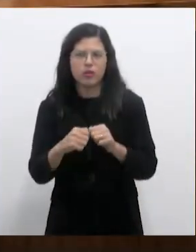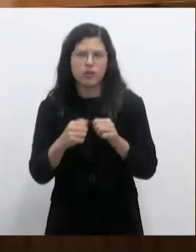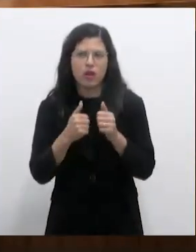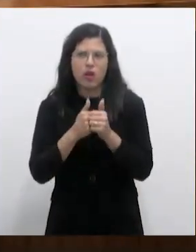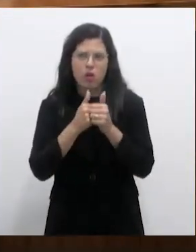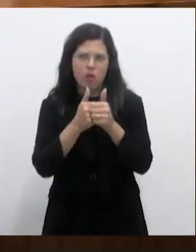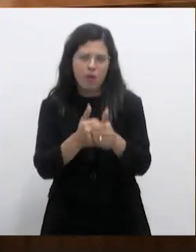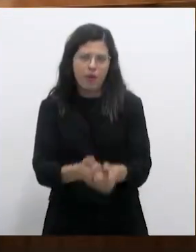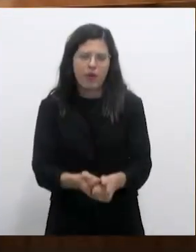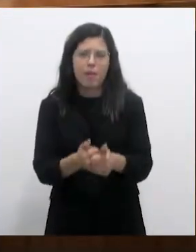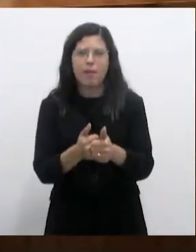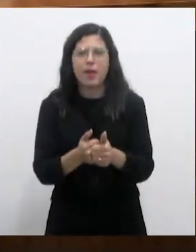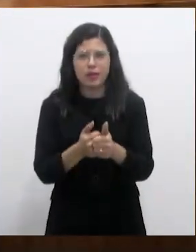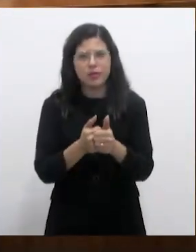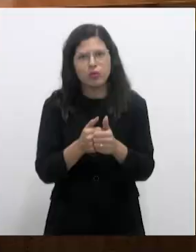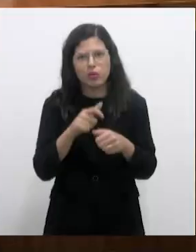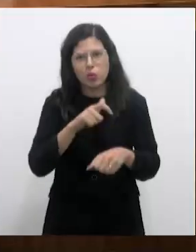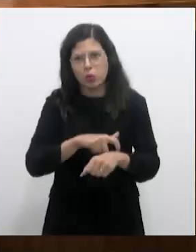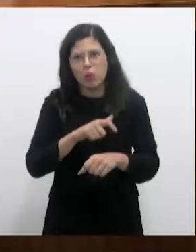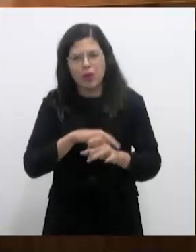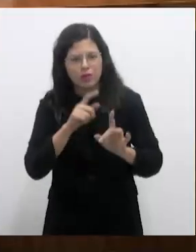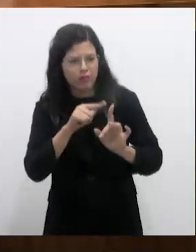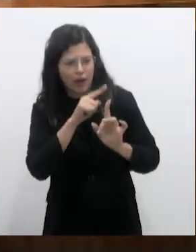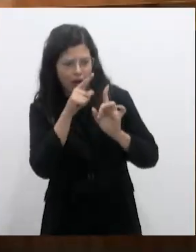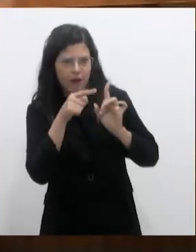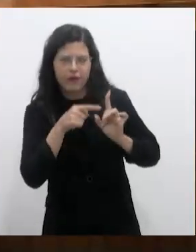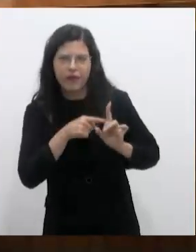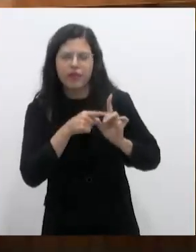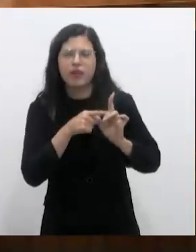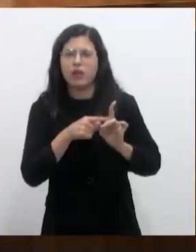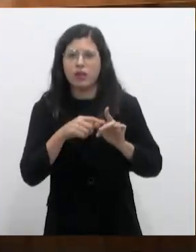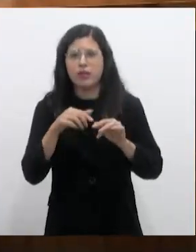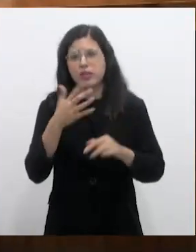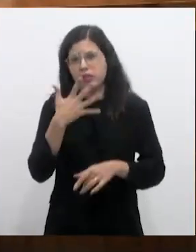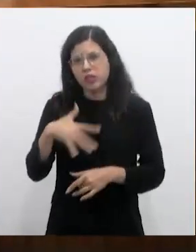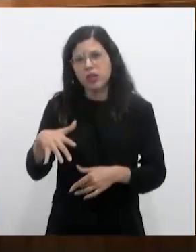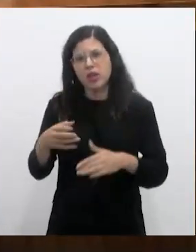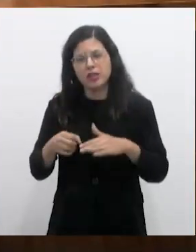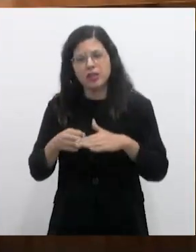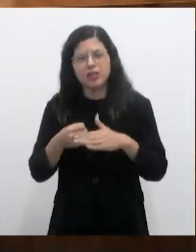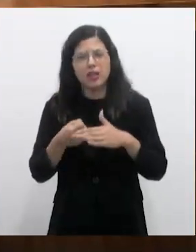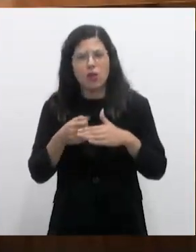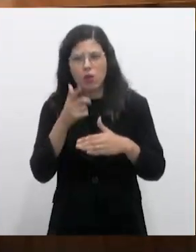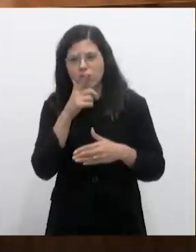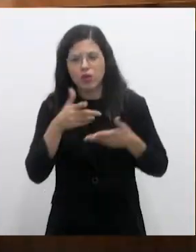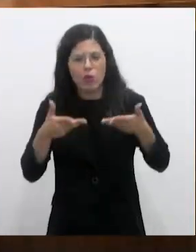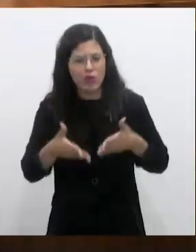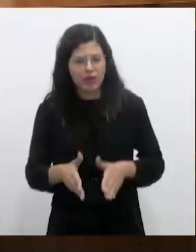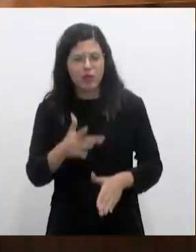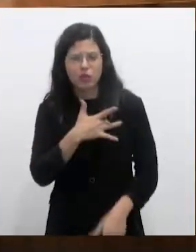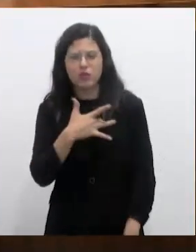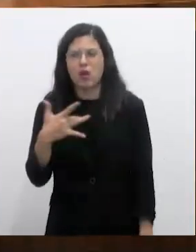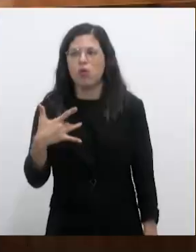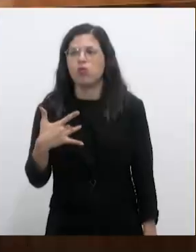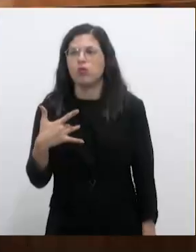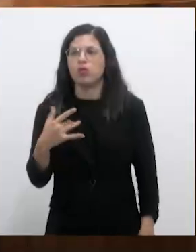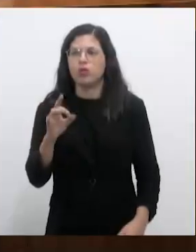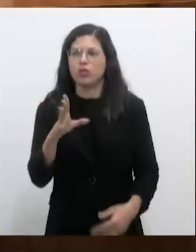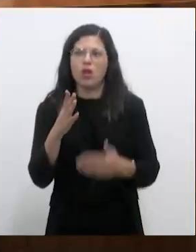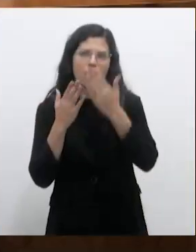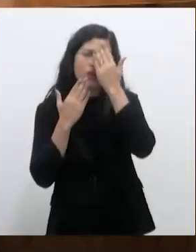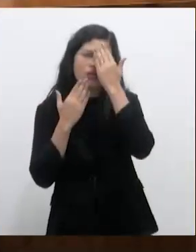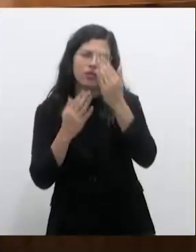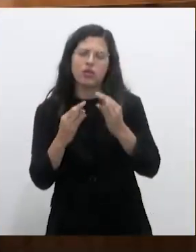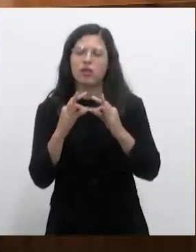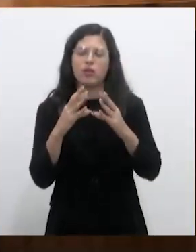acompanhamento pré-natal e essas crianças possam nascer com plena saúde, senhor presidente. Só para agradecer a